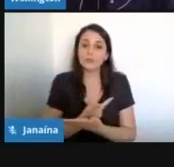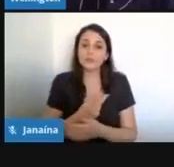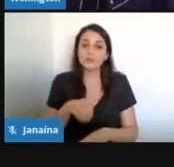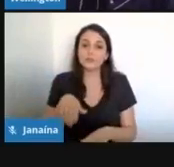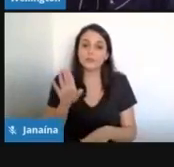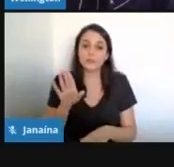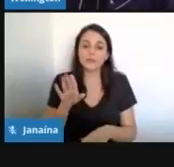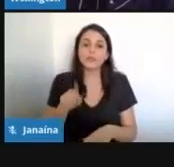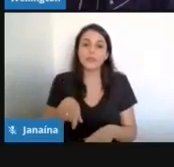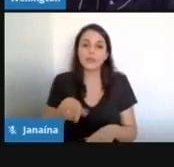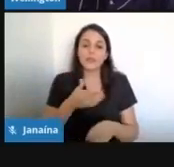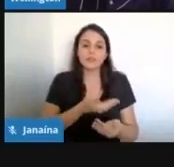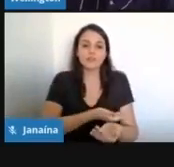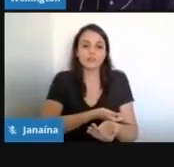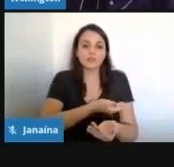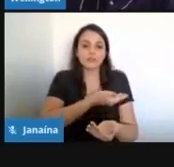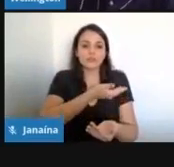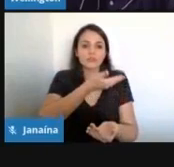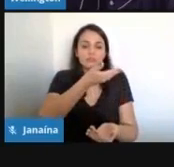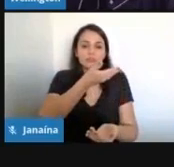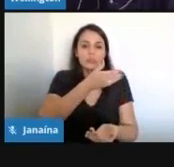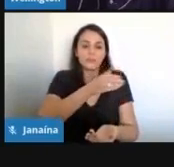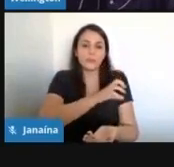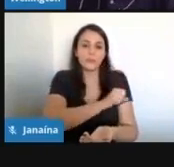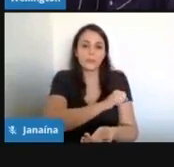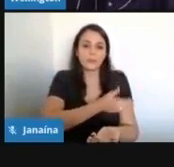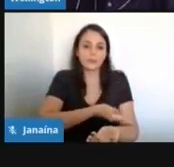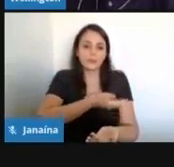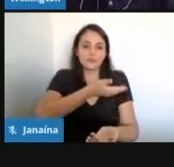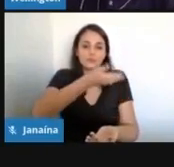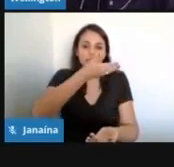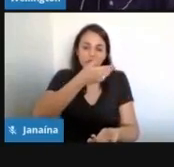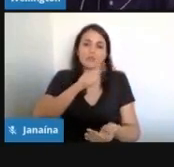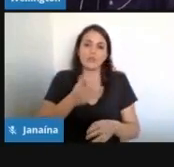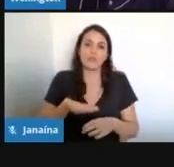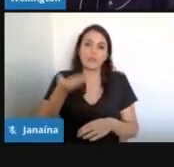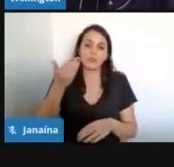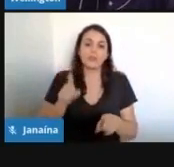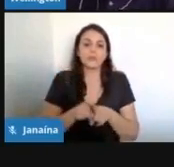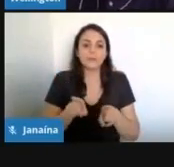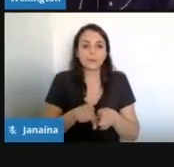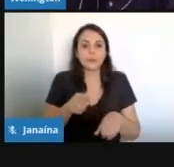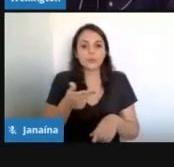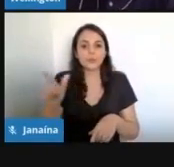de aumento dessa pressão arterial. Ainda continuando aqui o mesmo